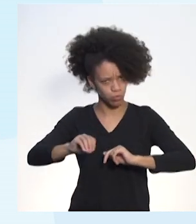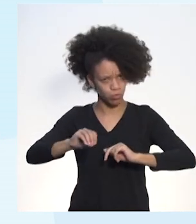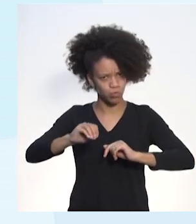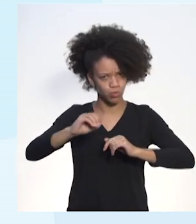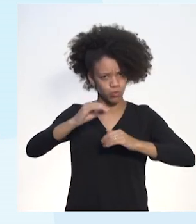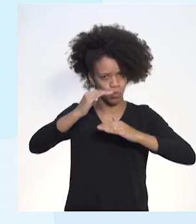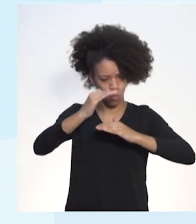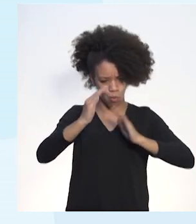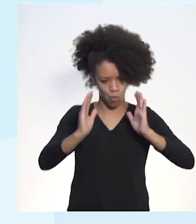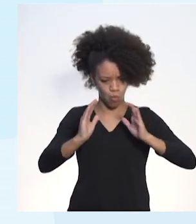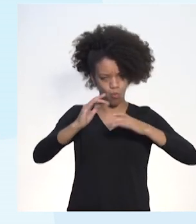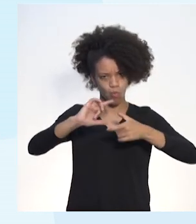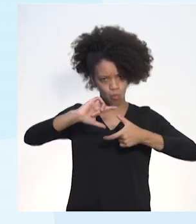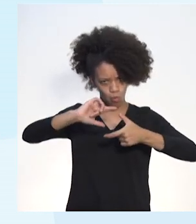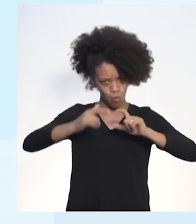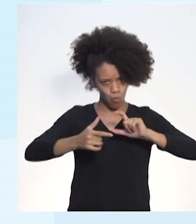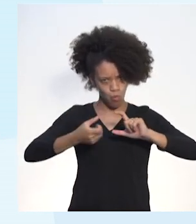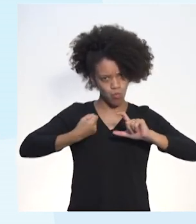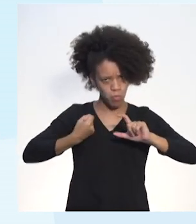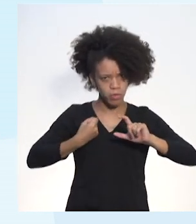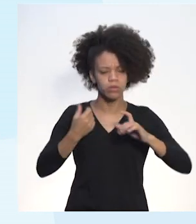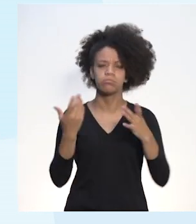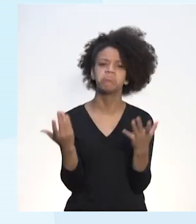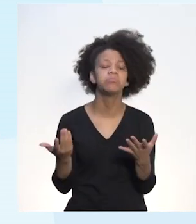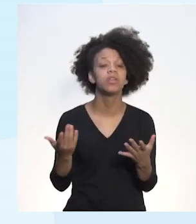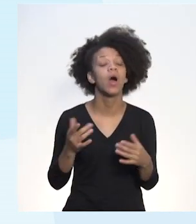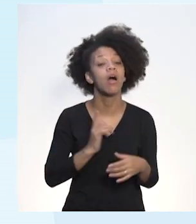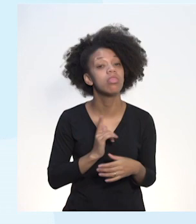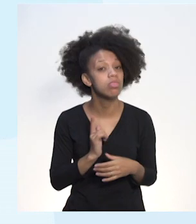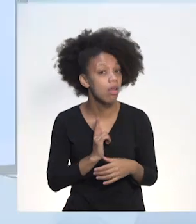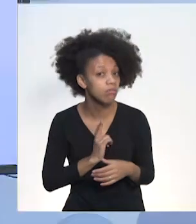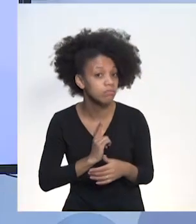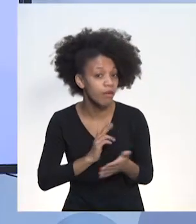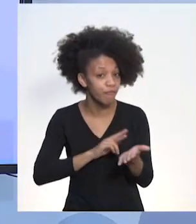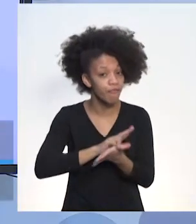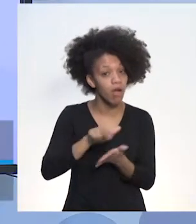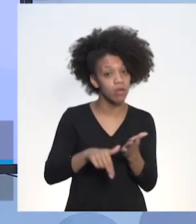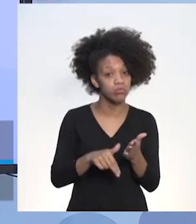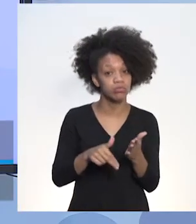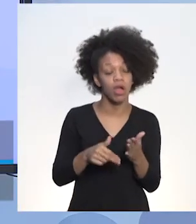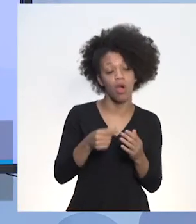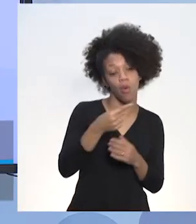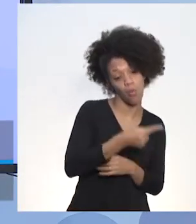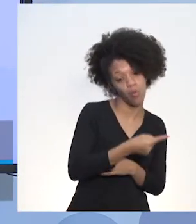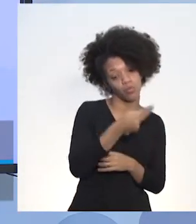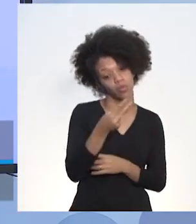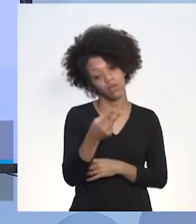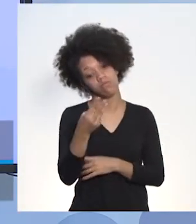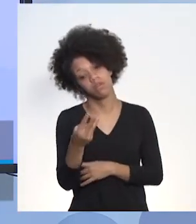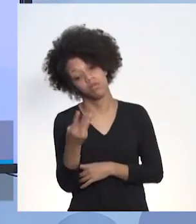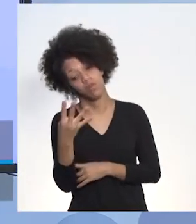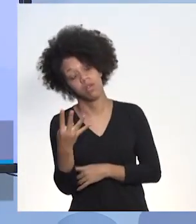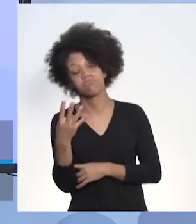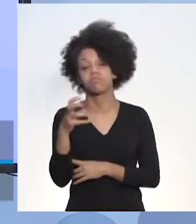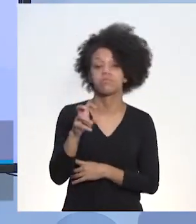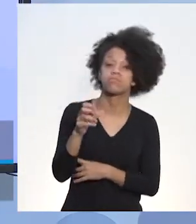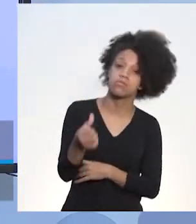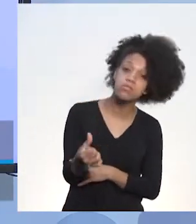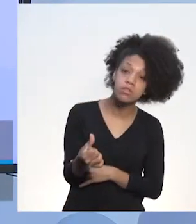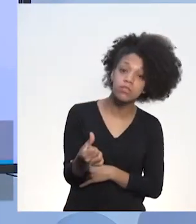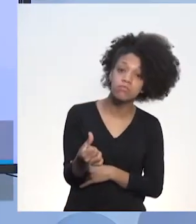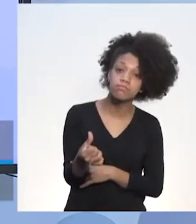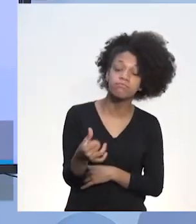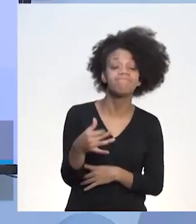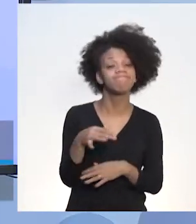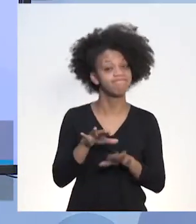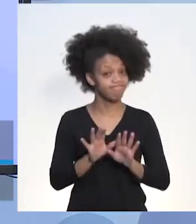tenho 6 possibilidades de resultado. Das faces 1, 2, 3, 4, 5,